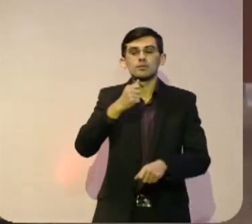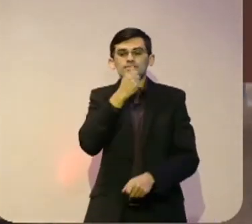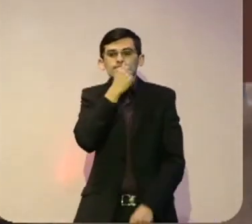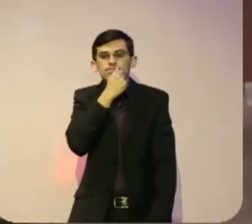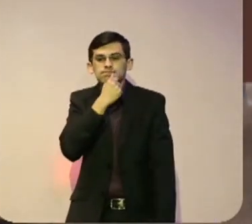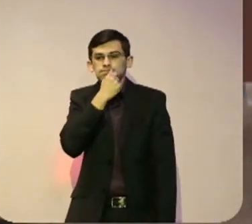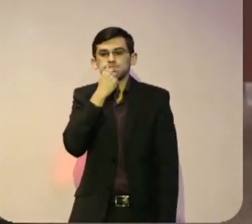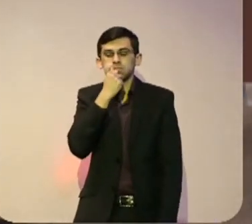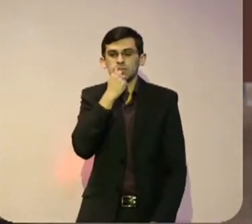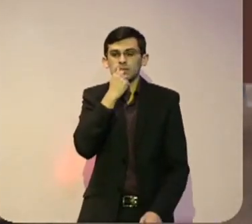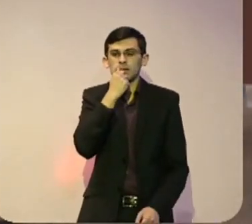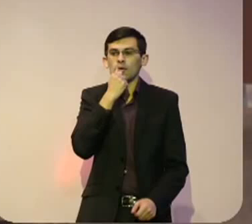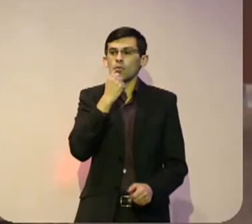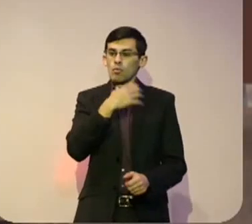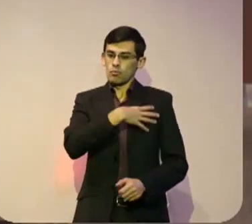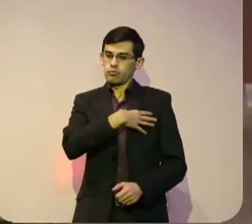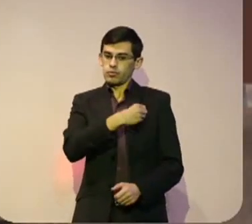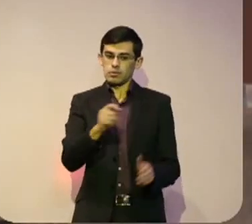filho no altar.